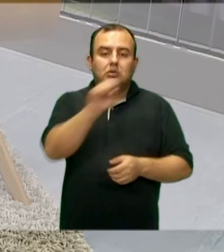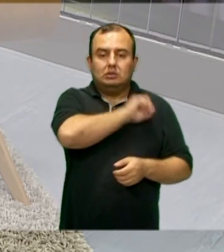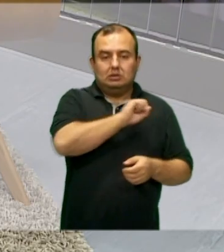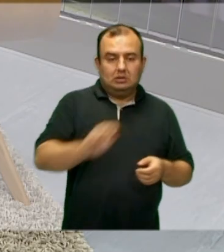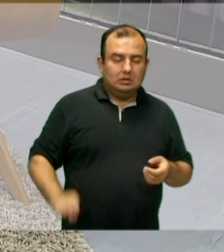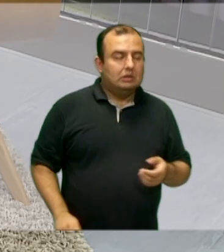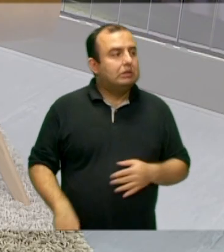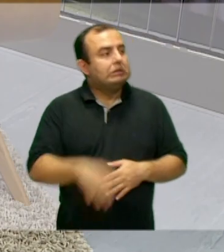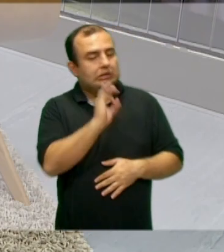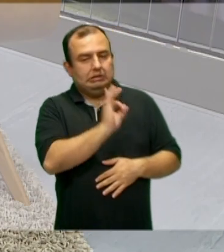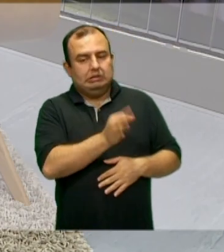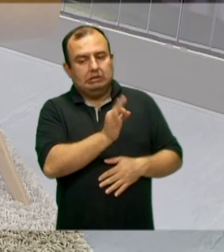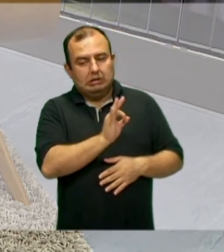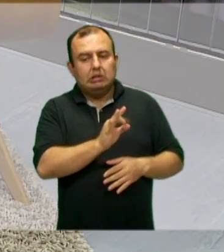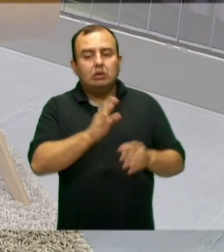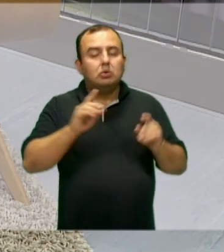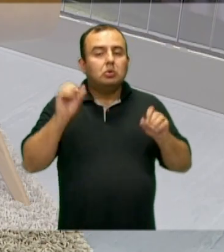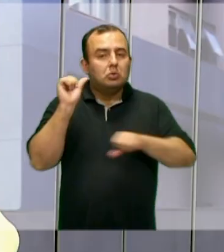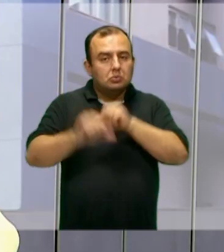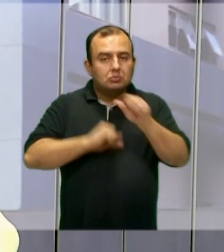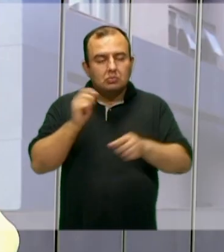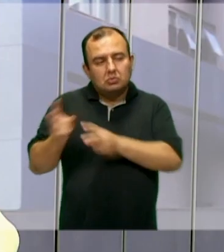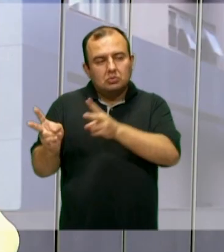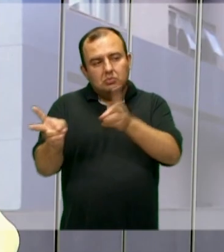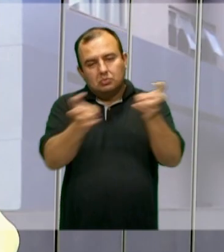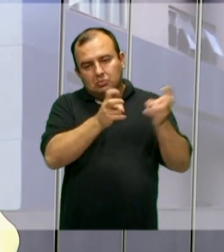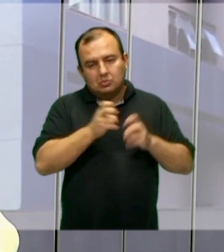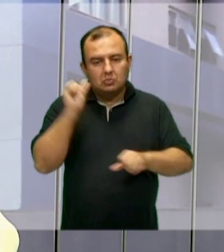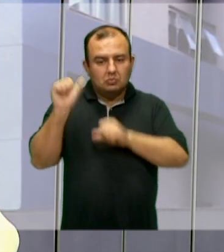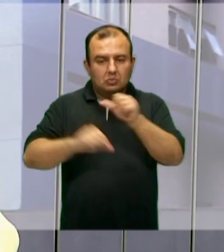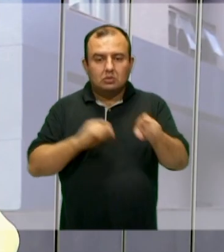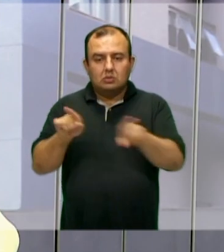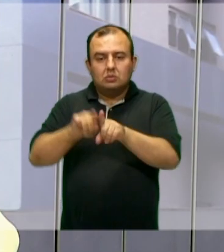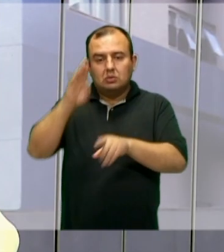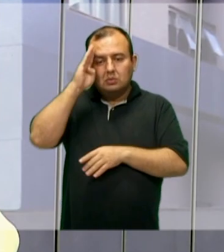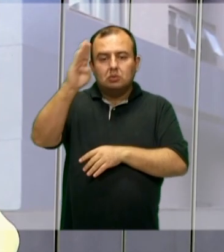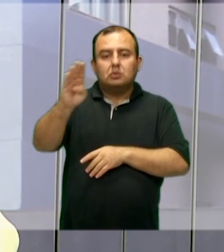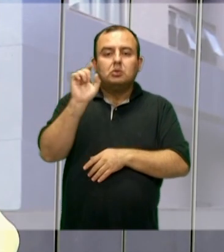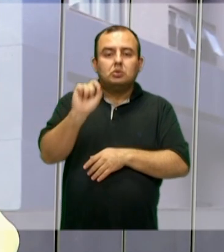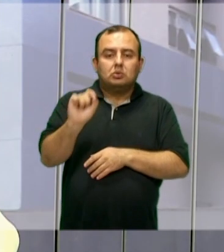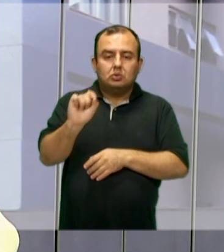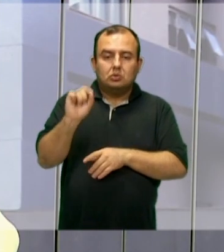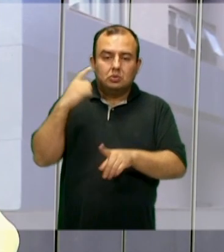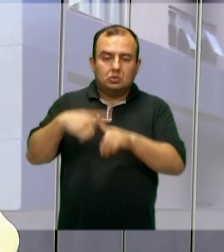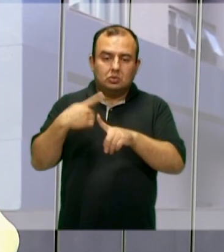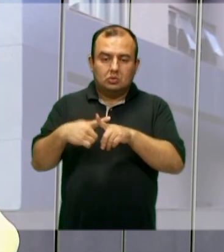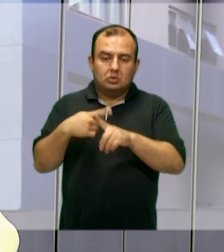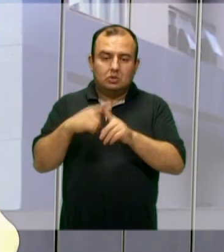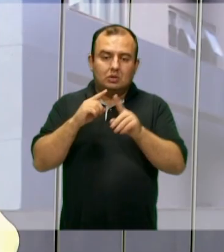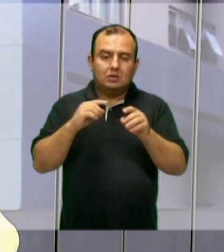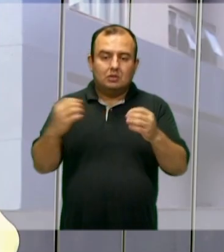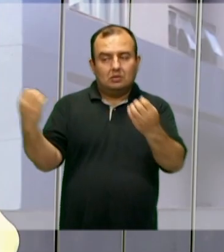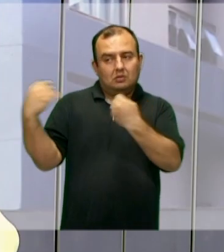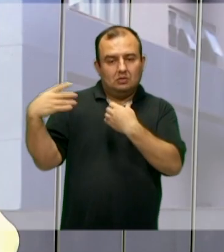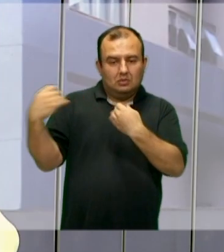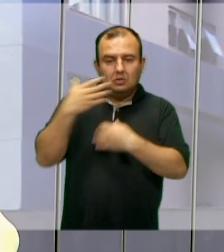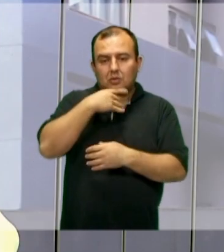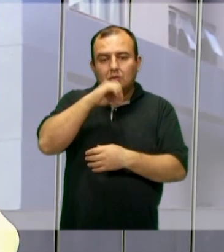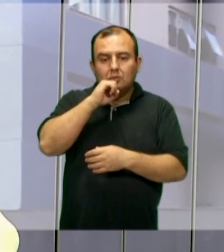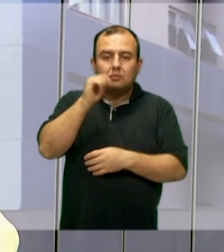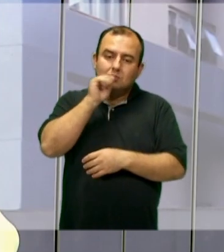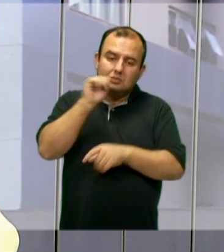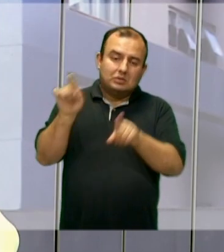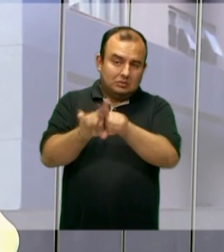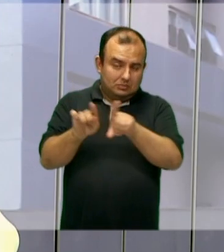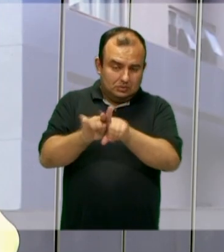Senado. Exatamente. Muda bastante a nossa perspectiva, né? Principalmente porque, né, normalmente a educação que a gente recebe dos nossos pais até,